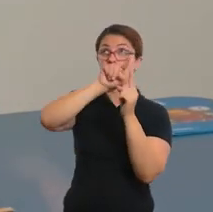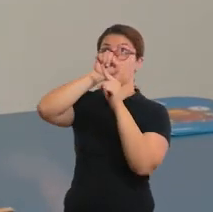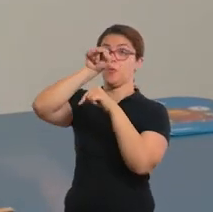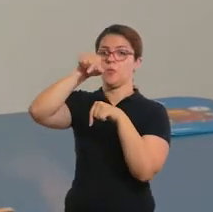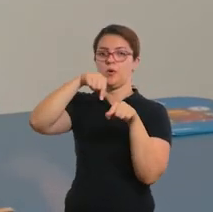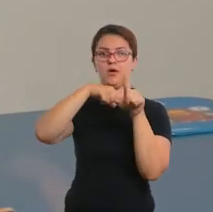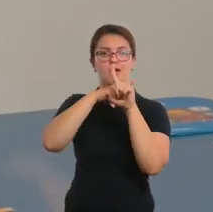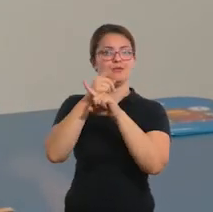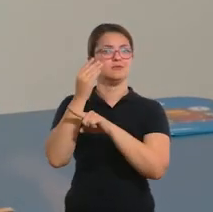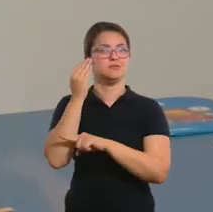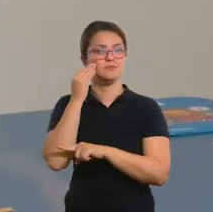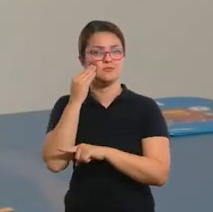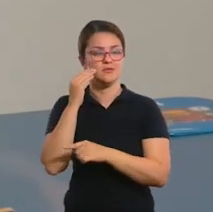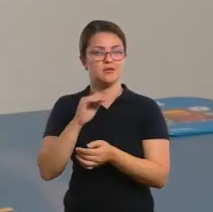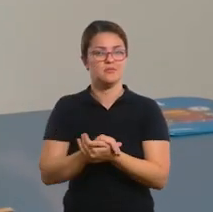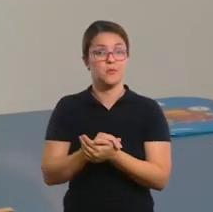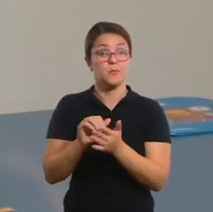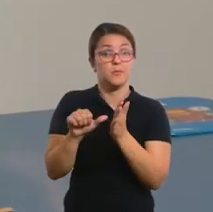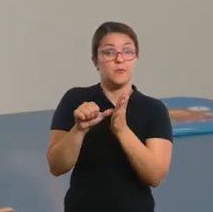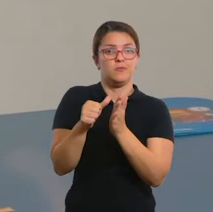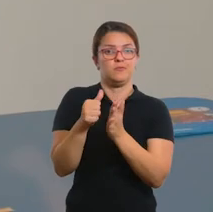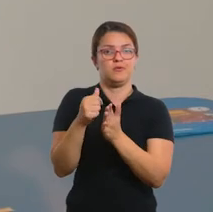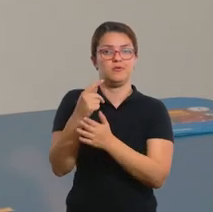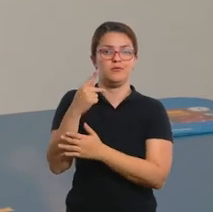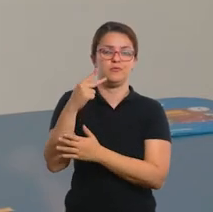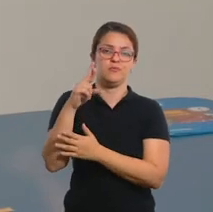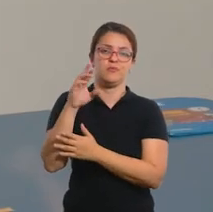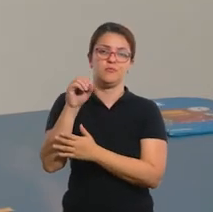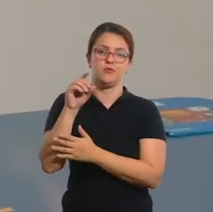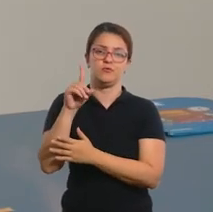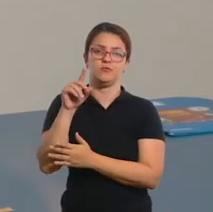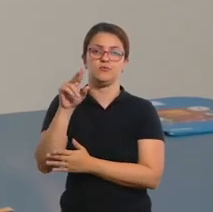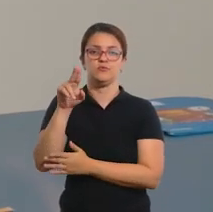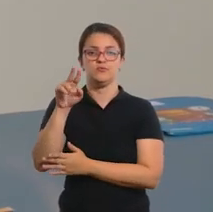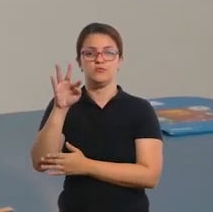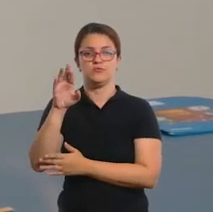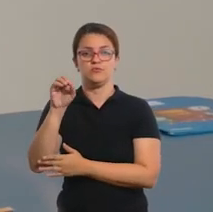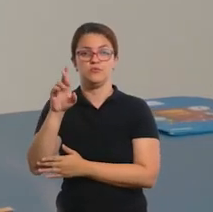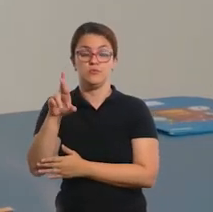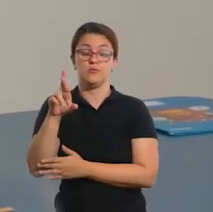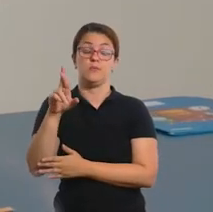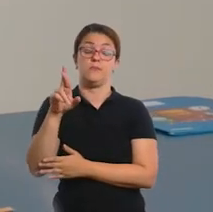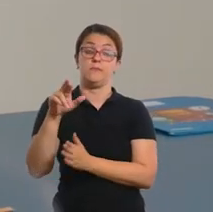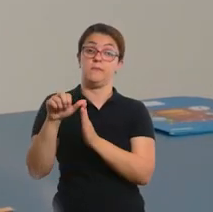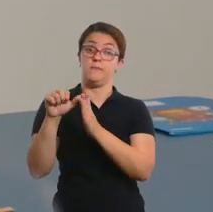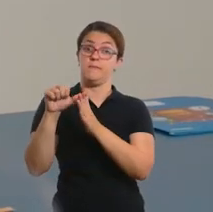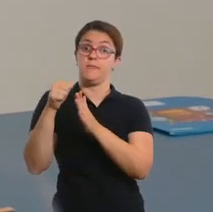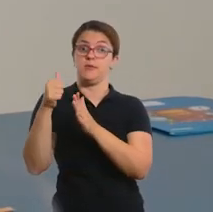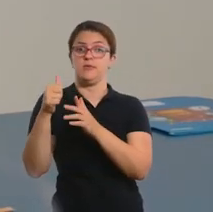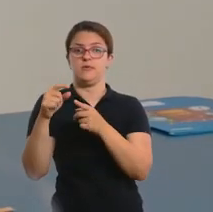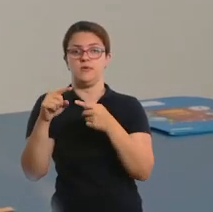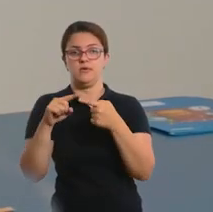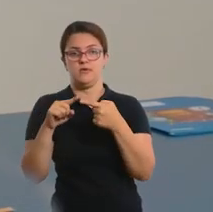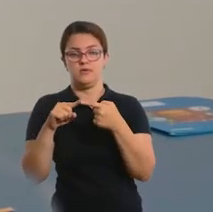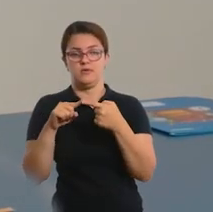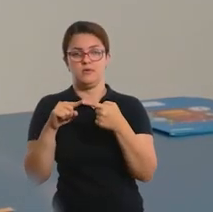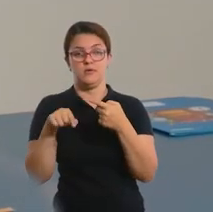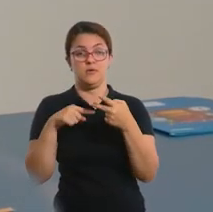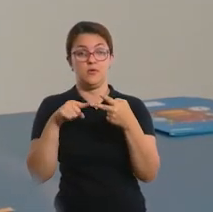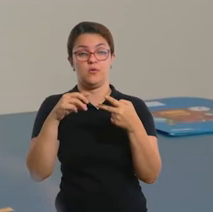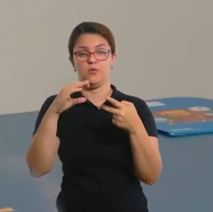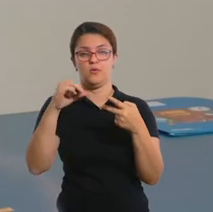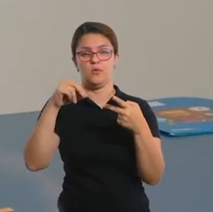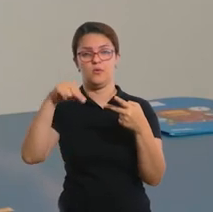nós sabemos que o produtor é o primeiro da nossa cadeia alimentar. Agora, nós vamos